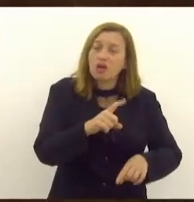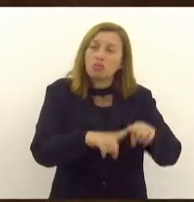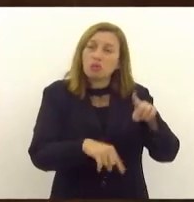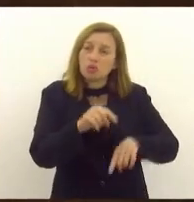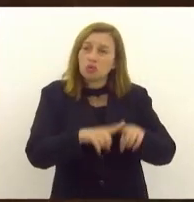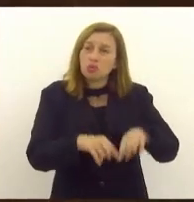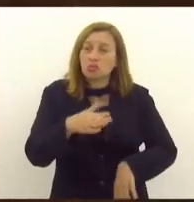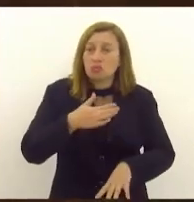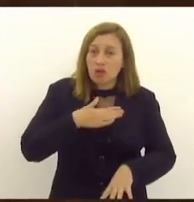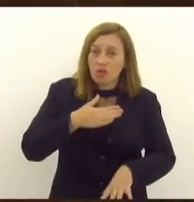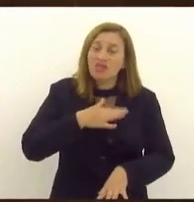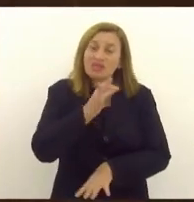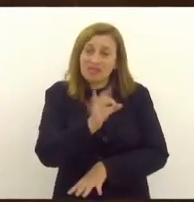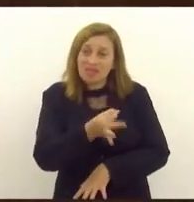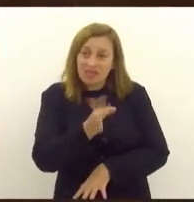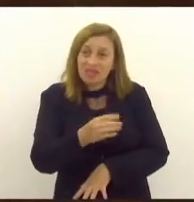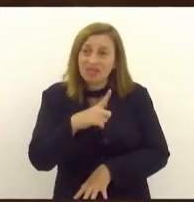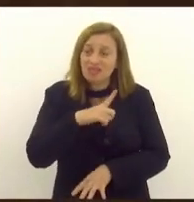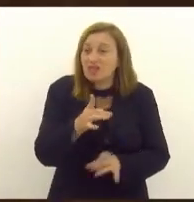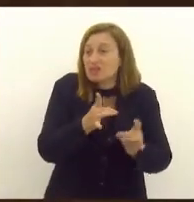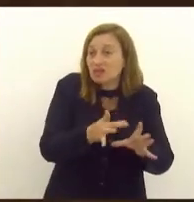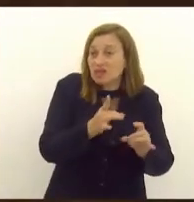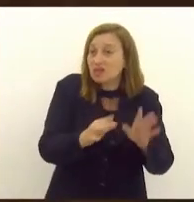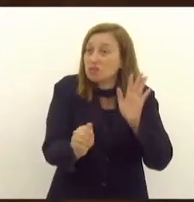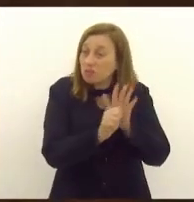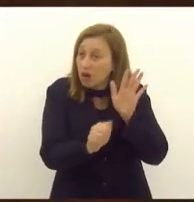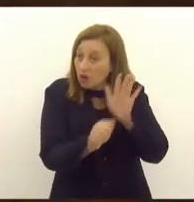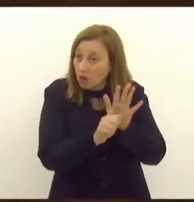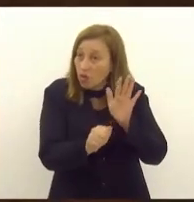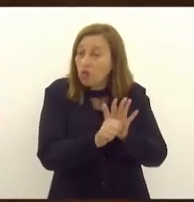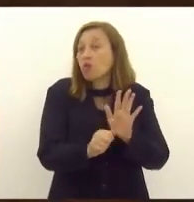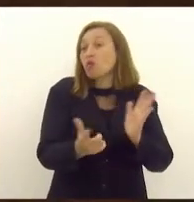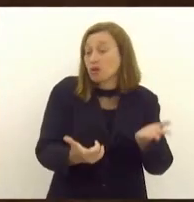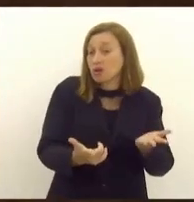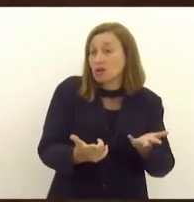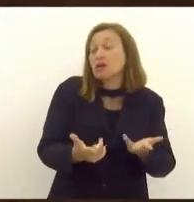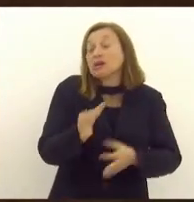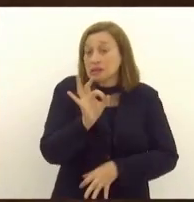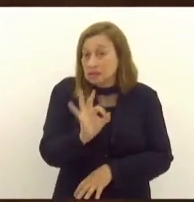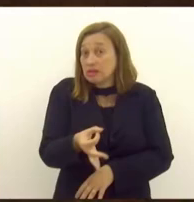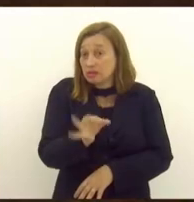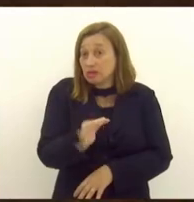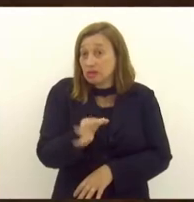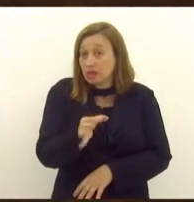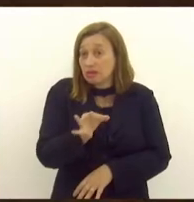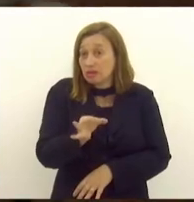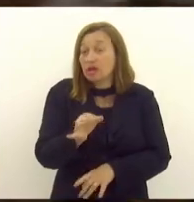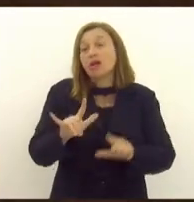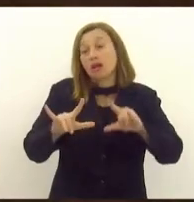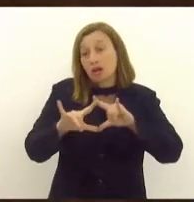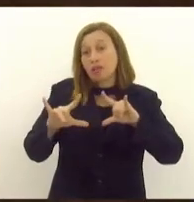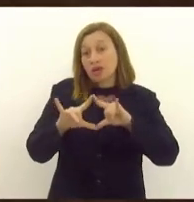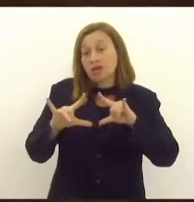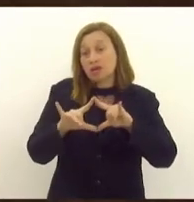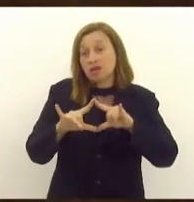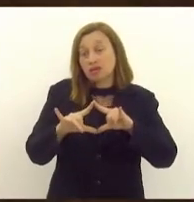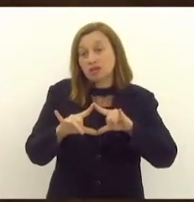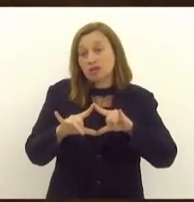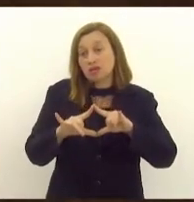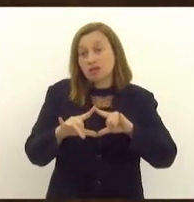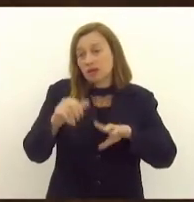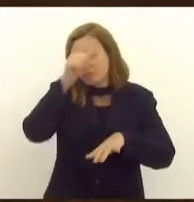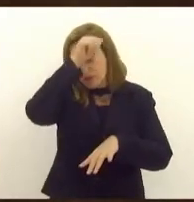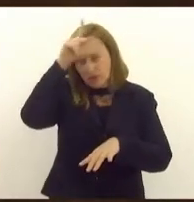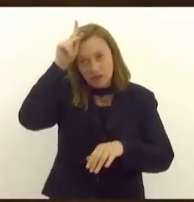ser aquele se tivesse vendendo maconha se tivesse vendendo drogas eu tenho certeza que a milícia da prefeitura não ia fazer nada